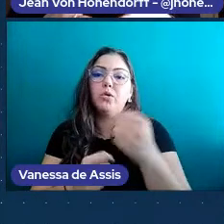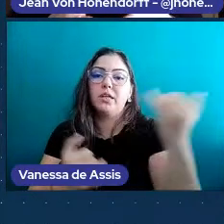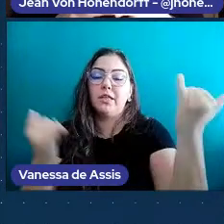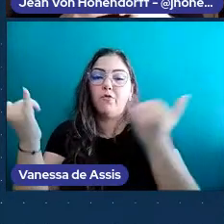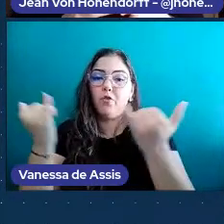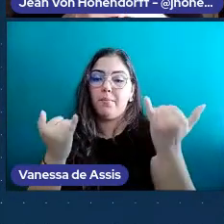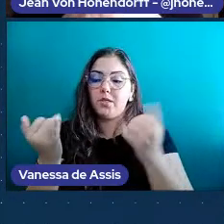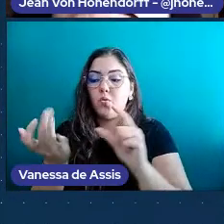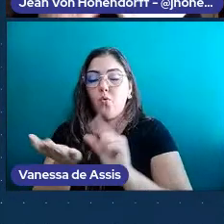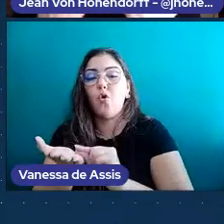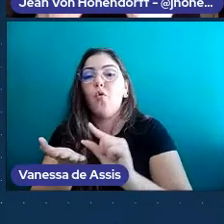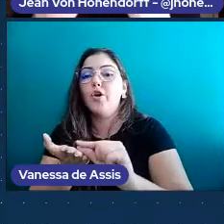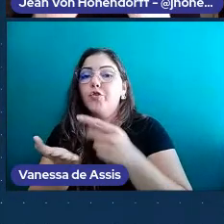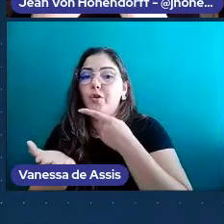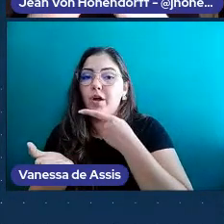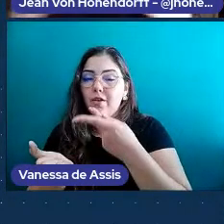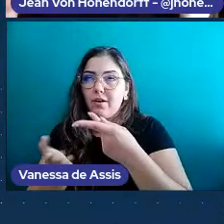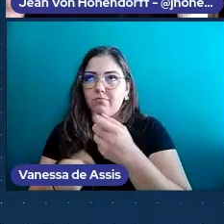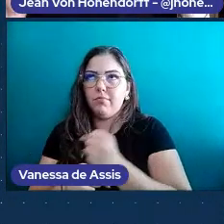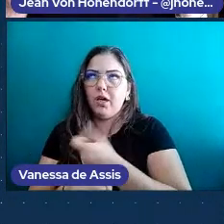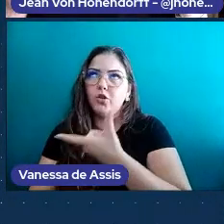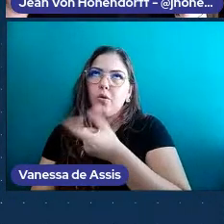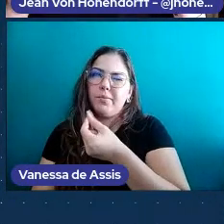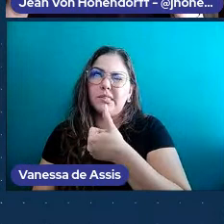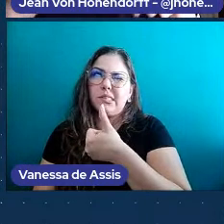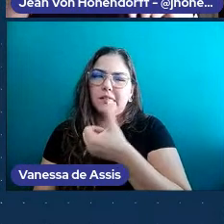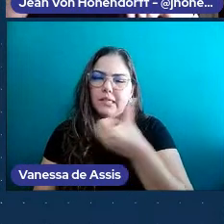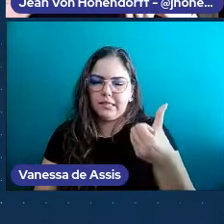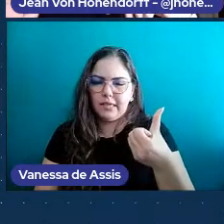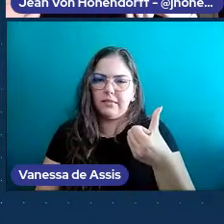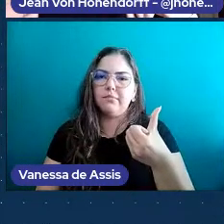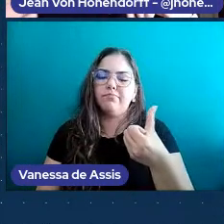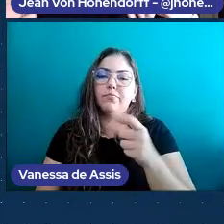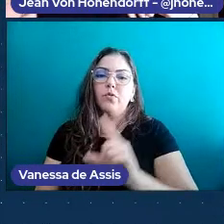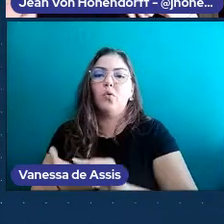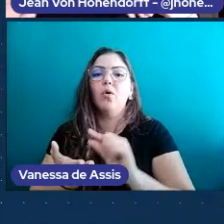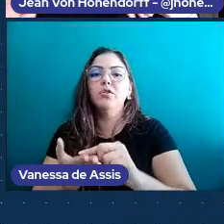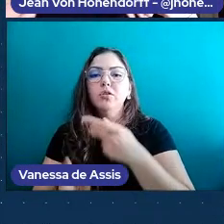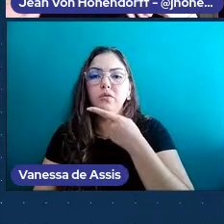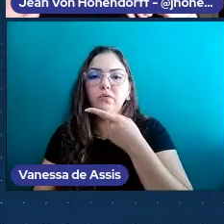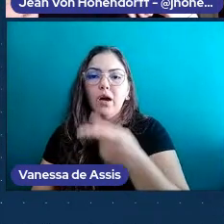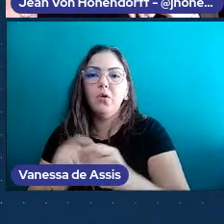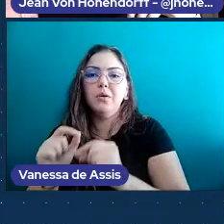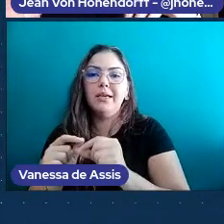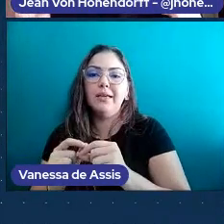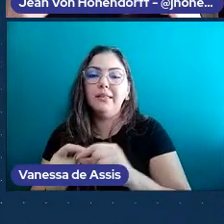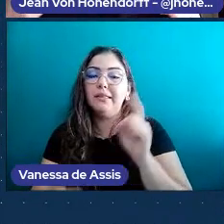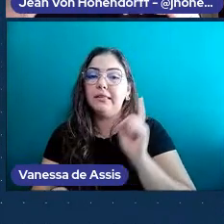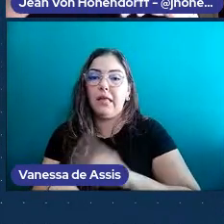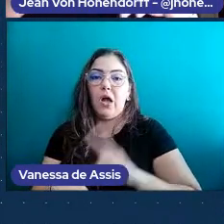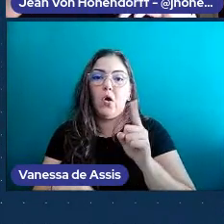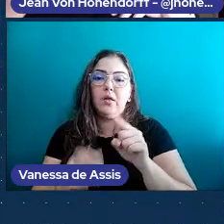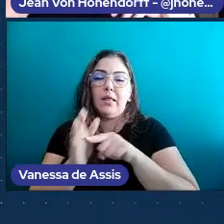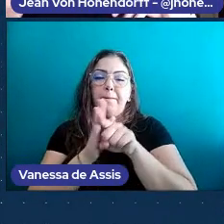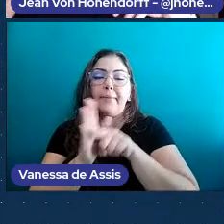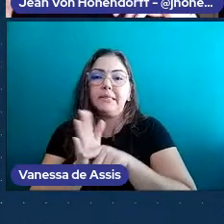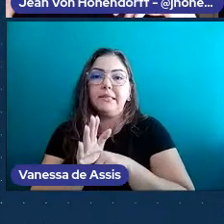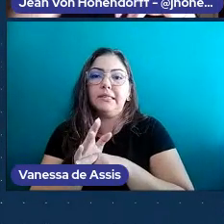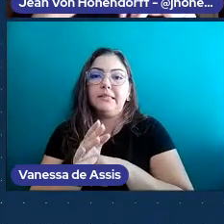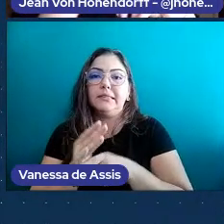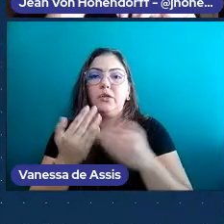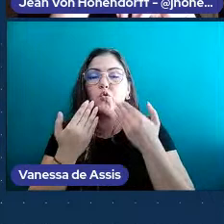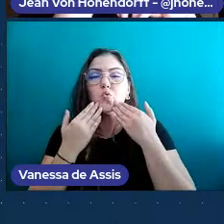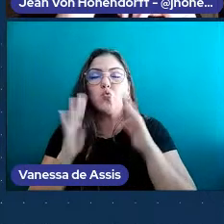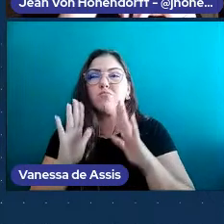que, primeiro, a gente não consegue estabelecer a priori, já no projeto de pesquisa, o número de participantes, e aí a gente precisa